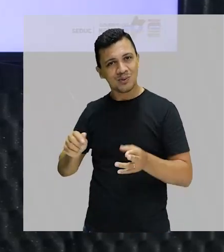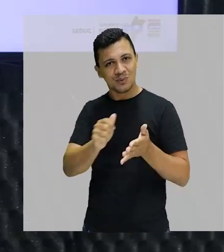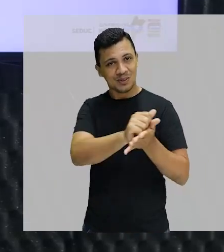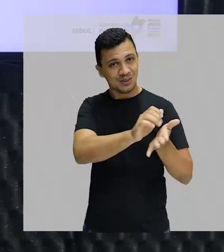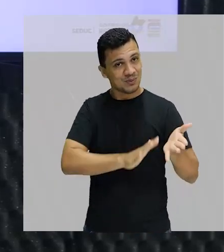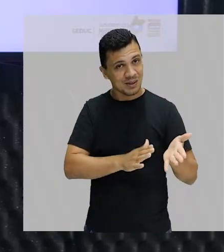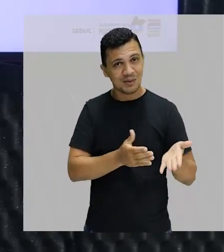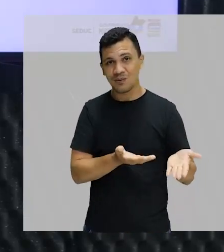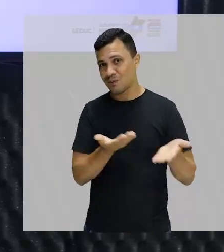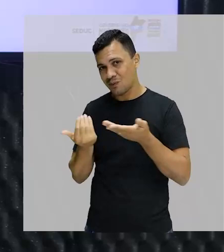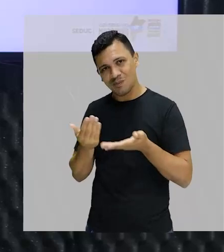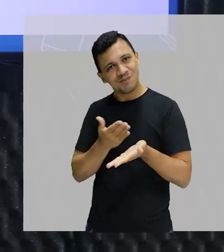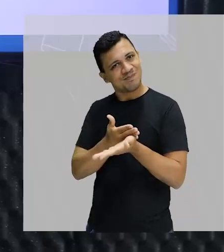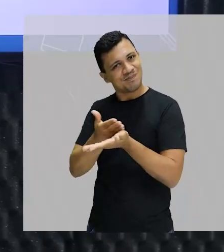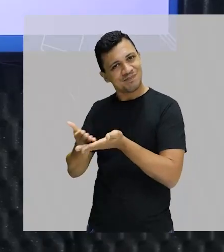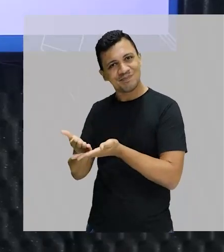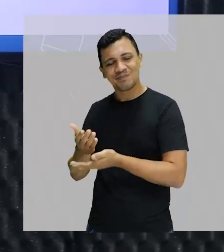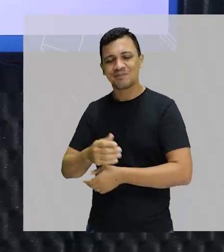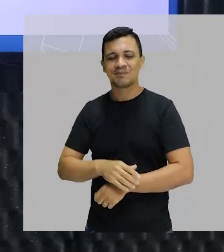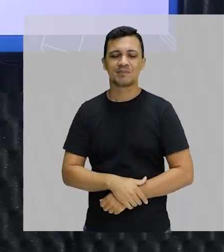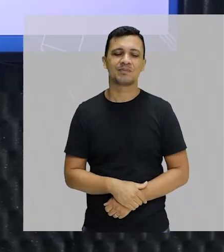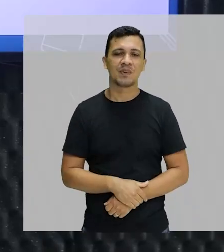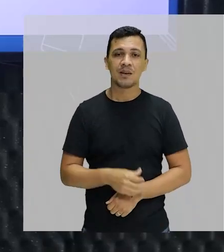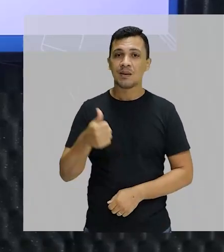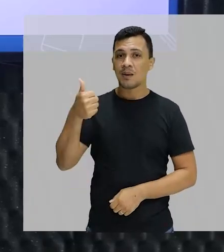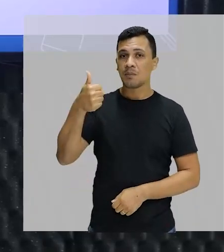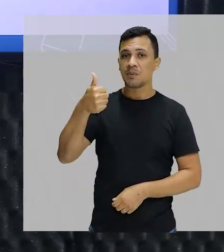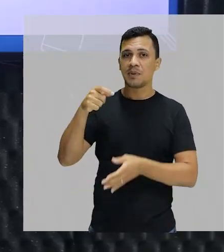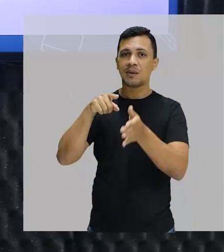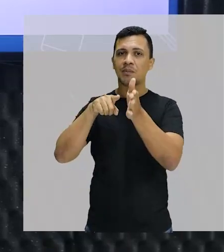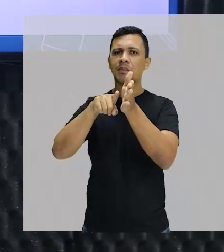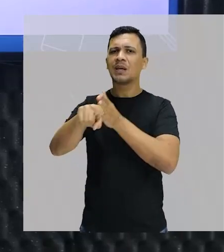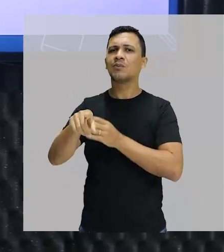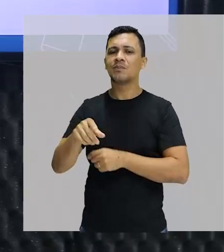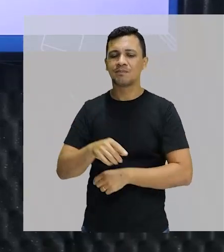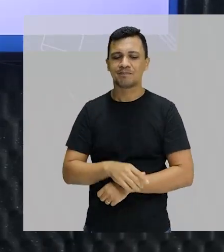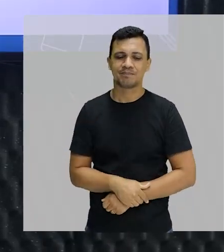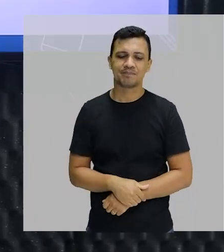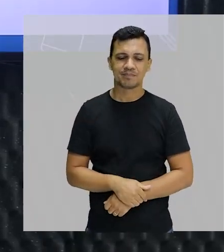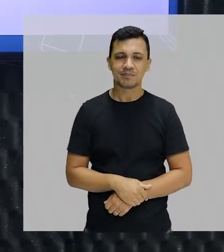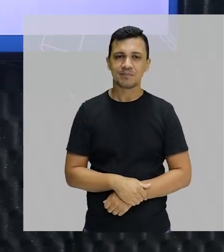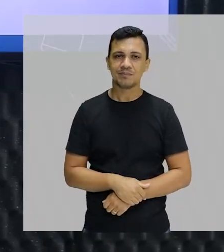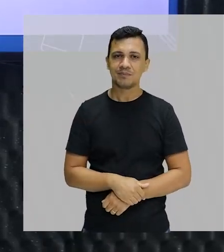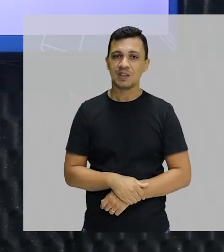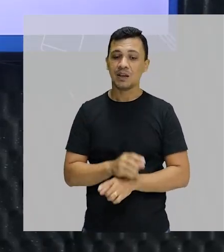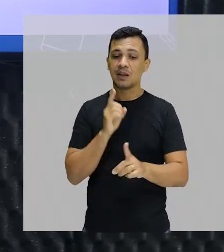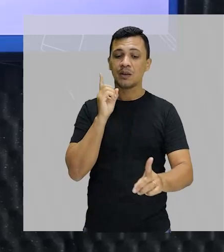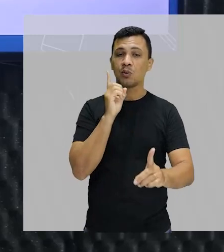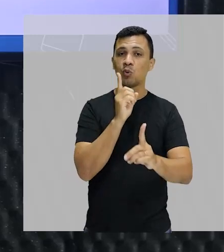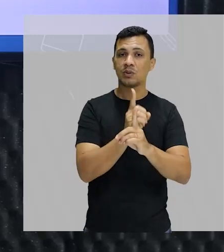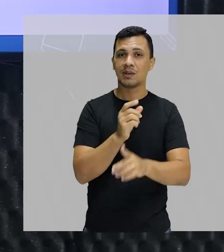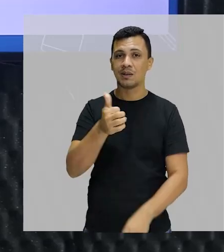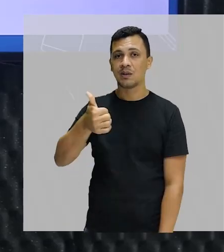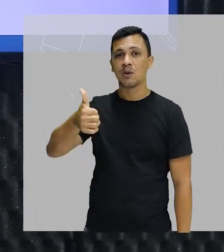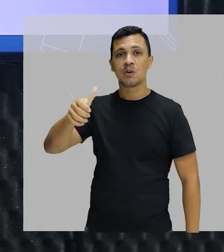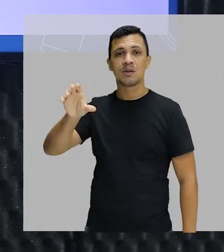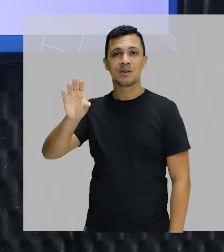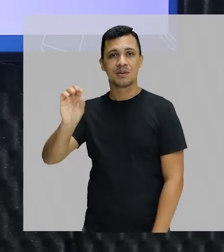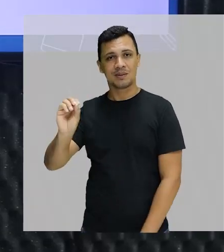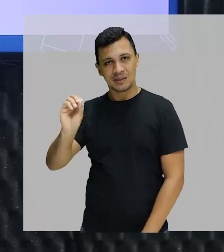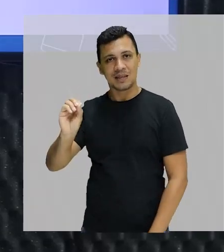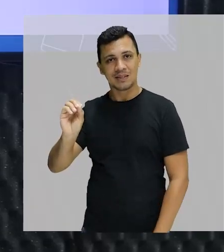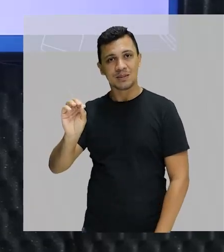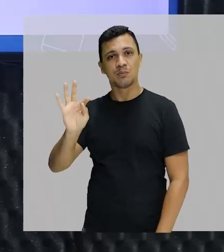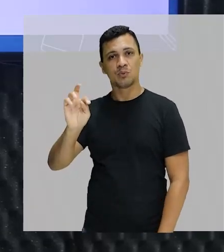Vamos começar, então? Olha só. Na primeira questão, o enunciado é o seguinte. Determine o décimo termo